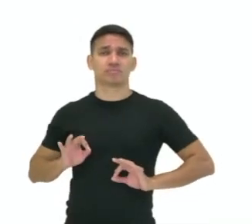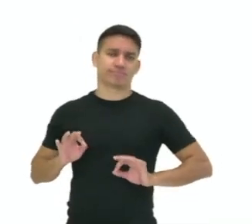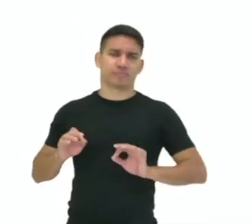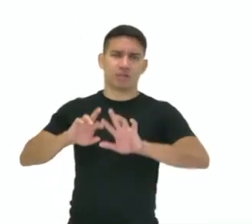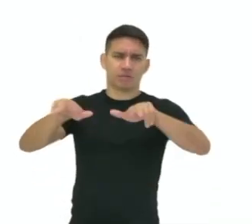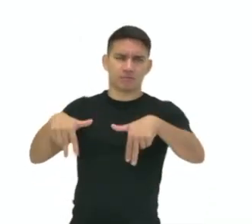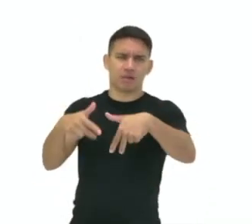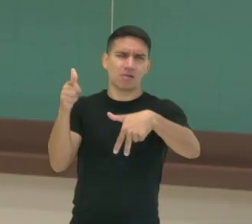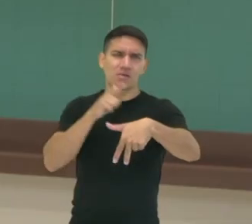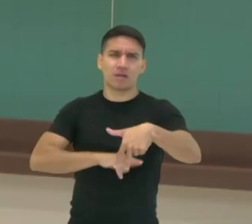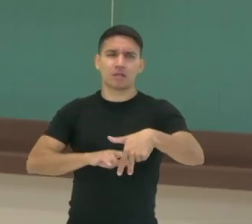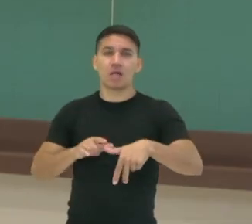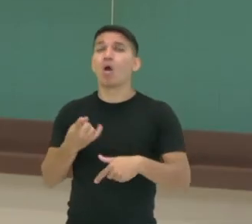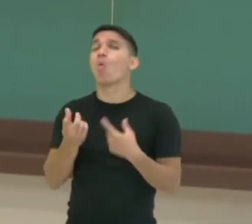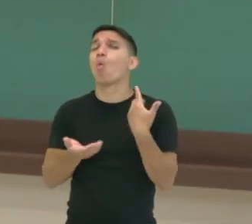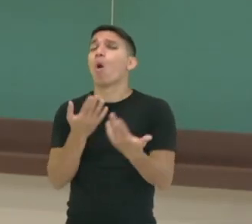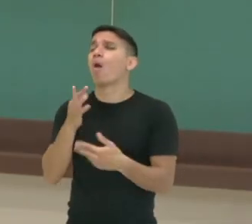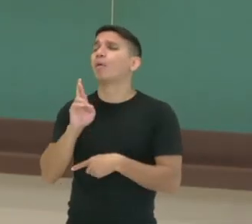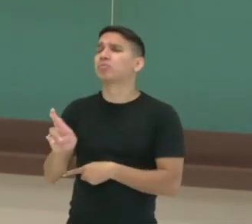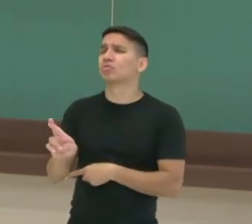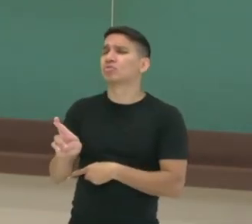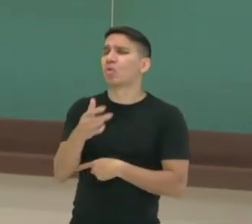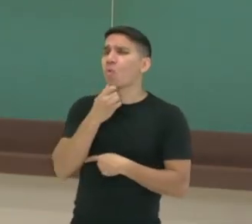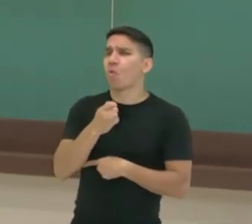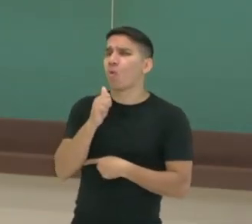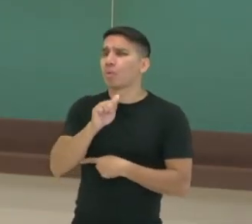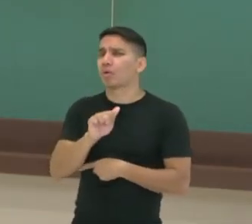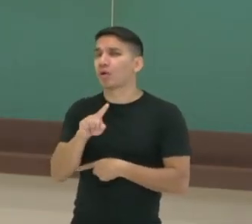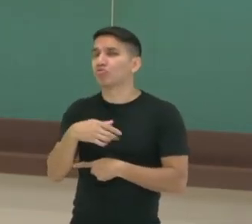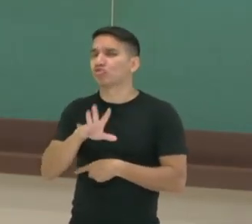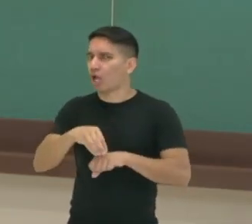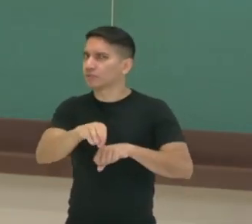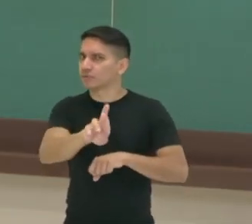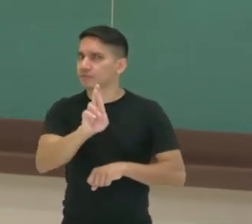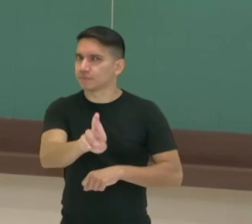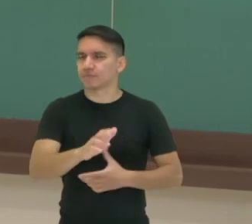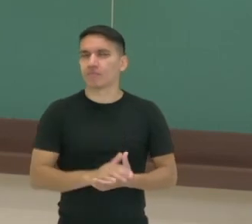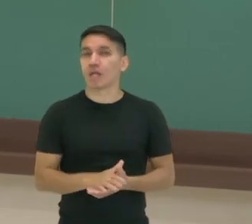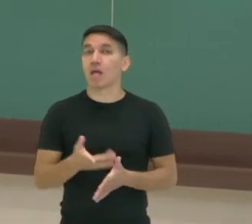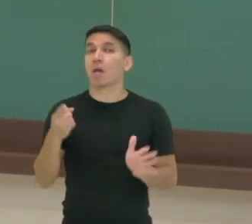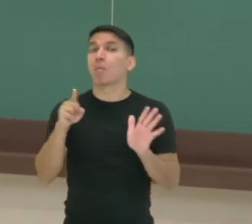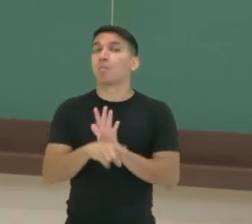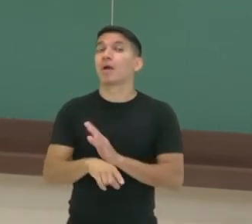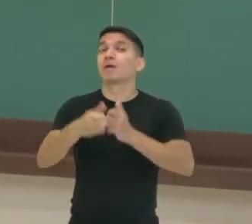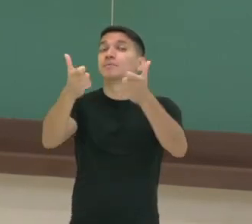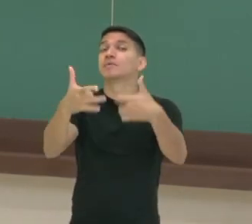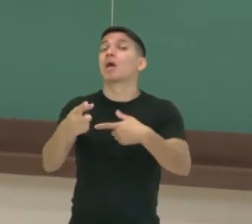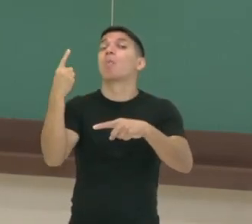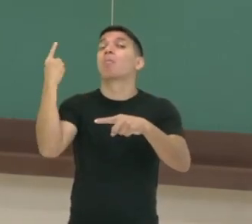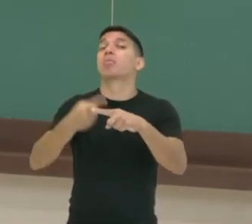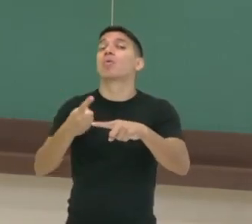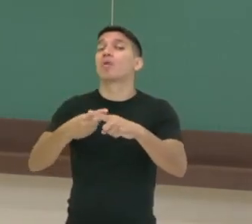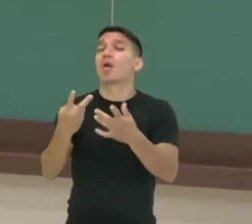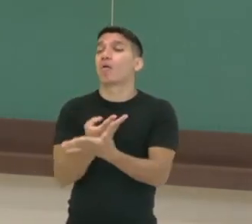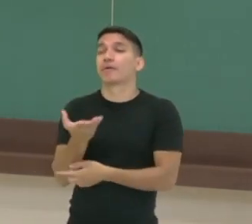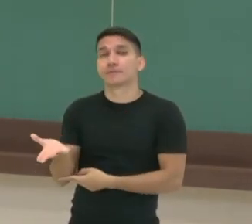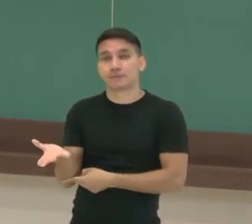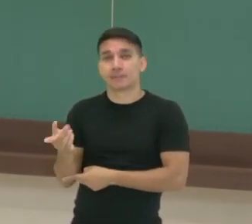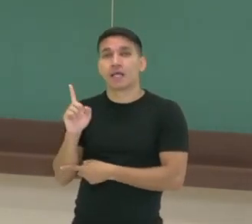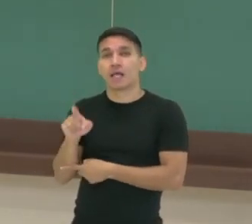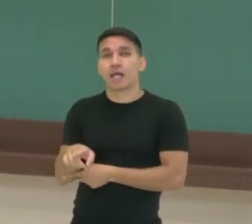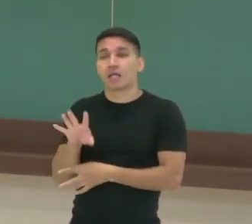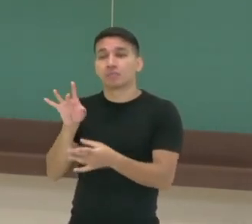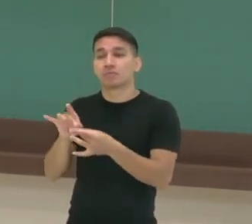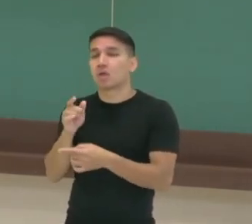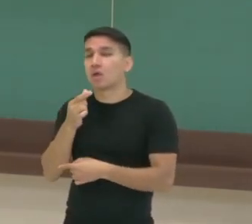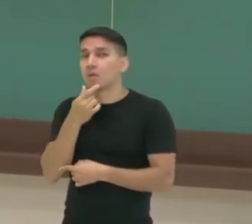masculino? Eu meio que já dei a resposta para vocês. Uma dica eu dei. E ele quer que você justifique por que é no masculino